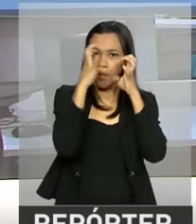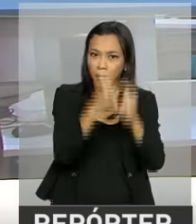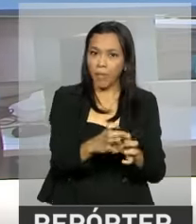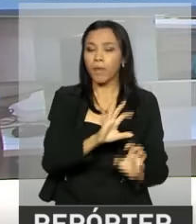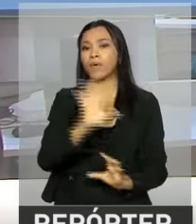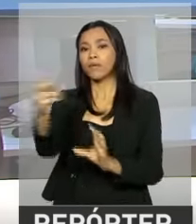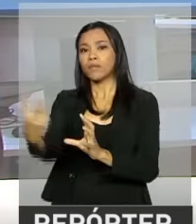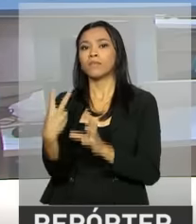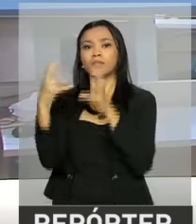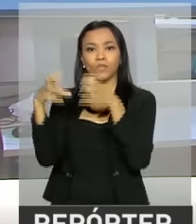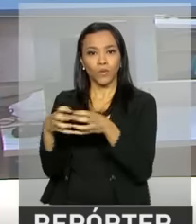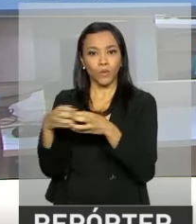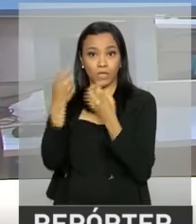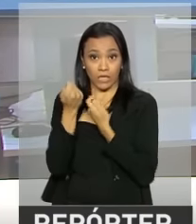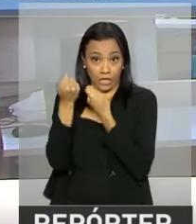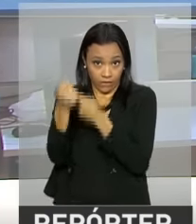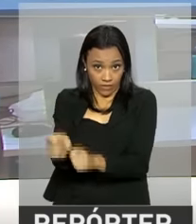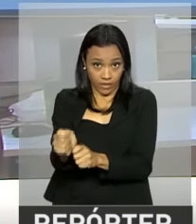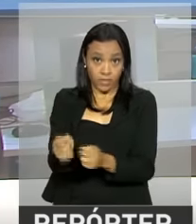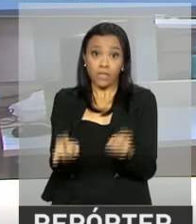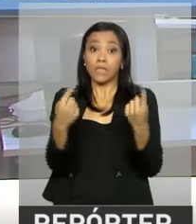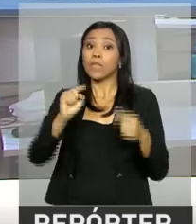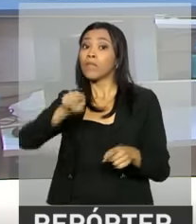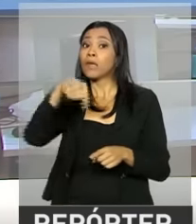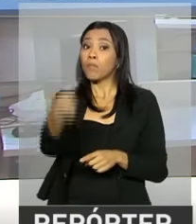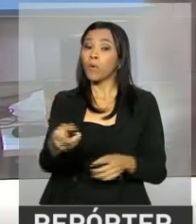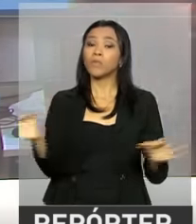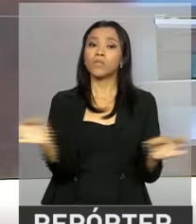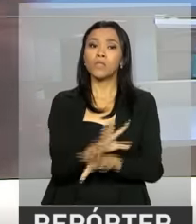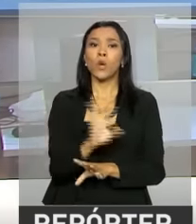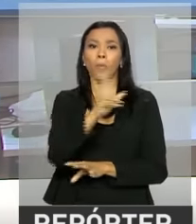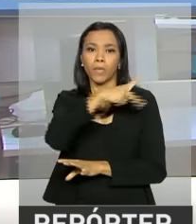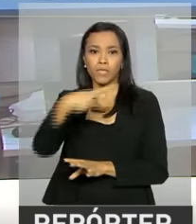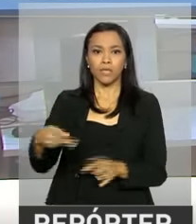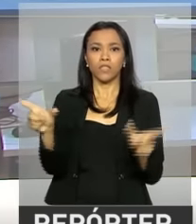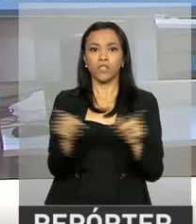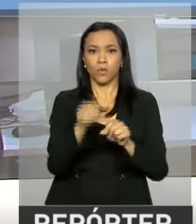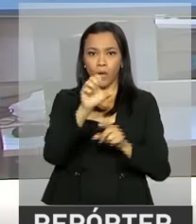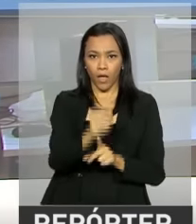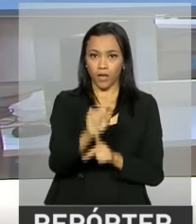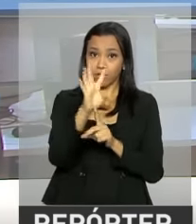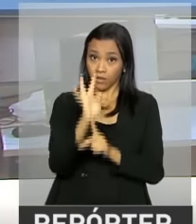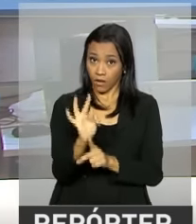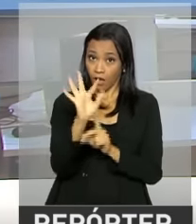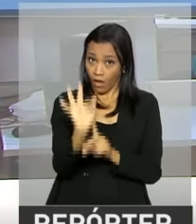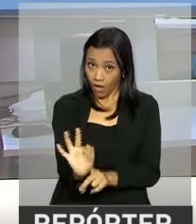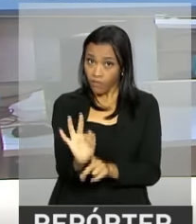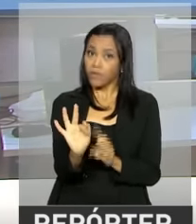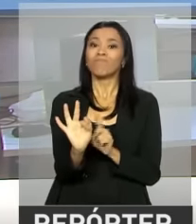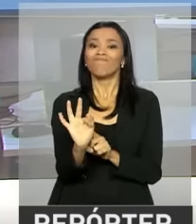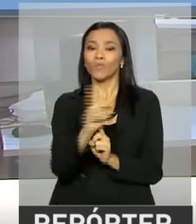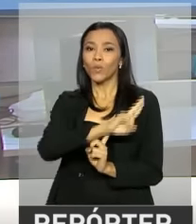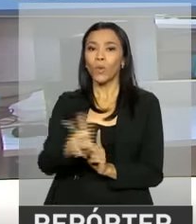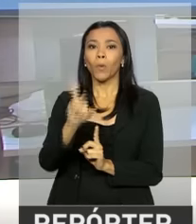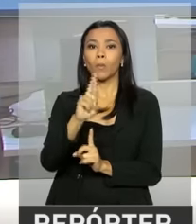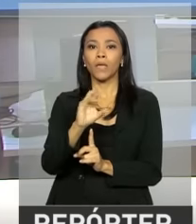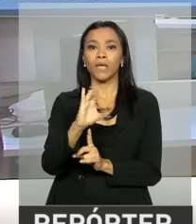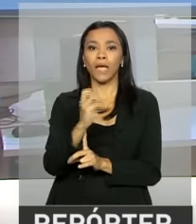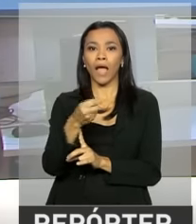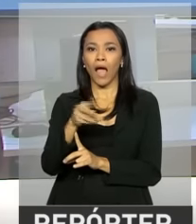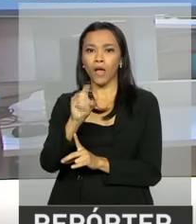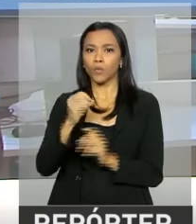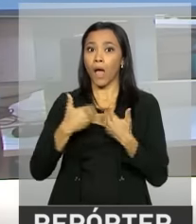dois pela defesa em seguida o presidente do Supremo Tribunal Federal Ricardo lewandovski vai abrir a